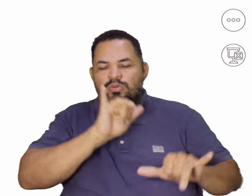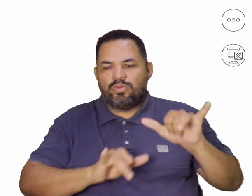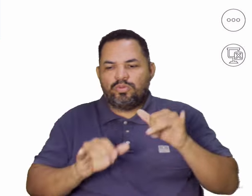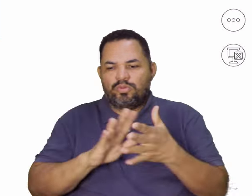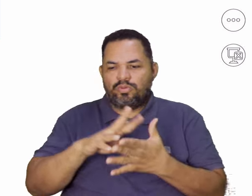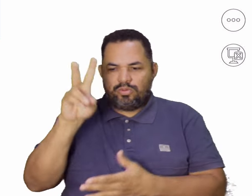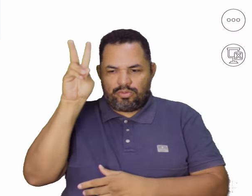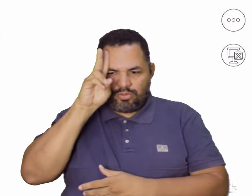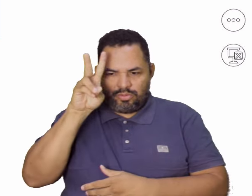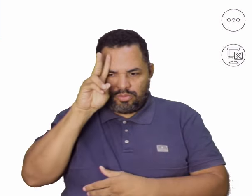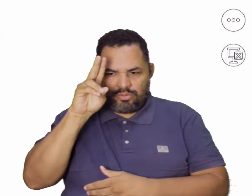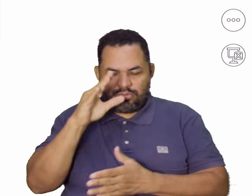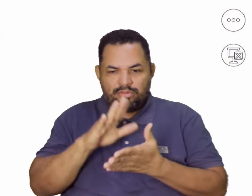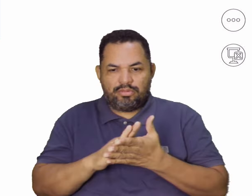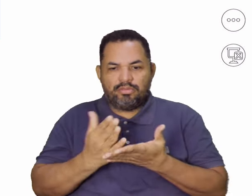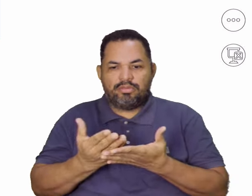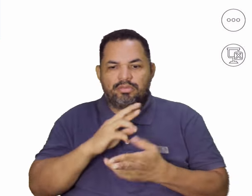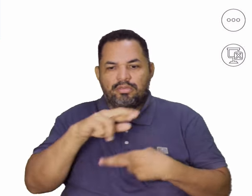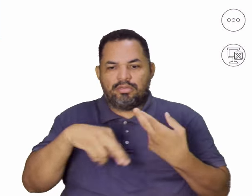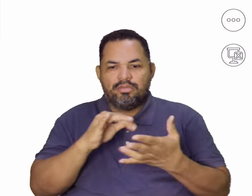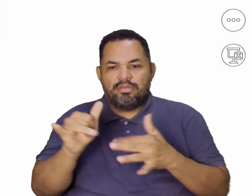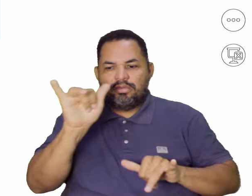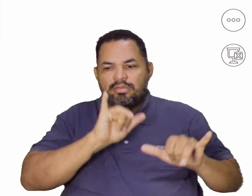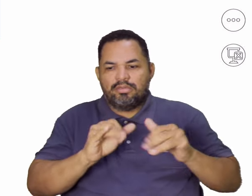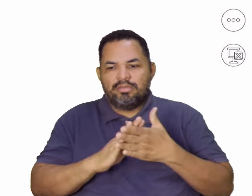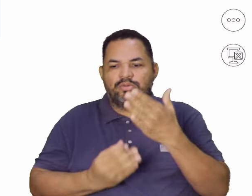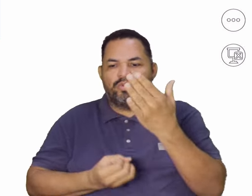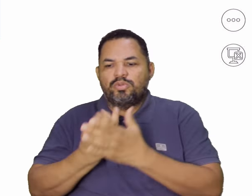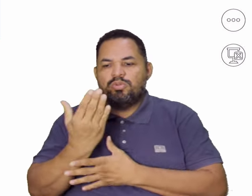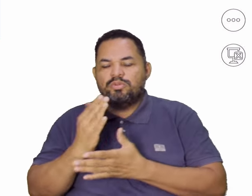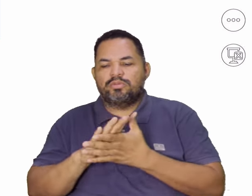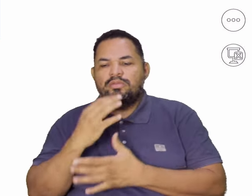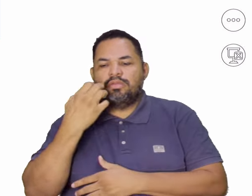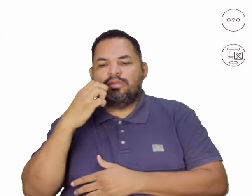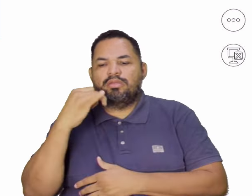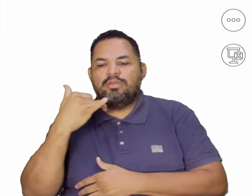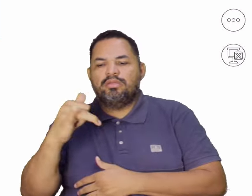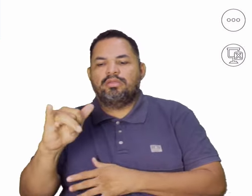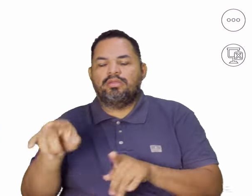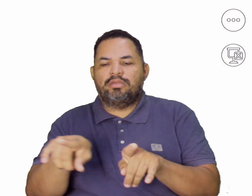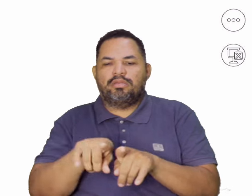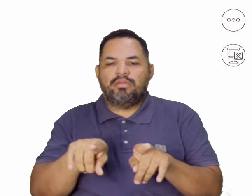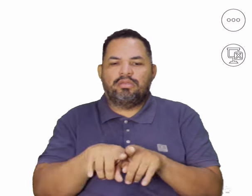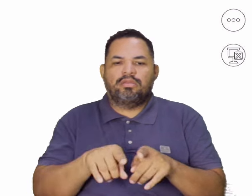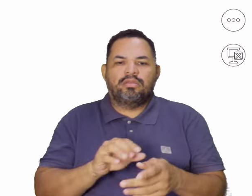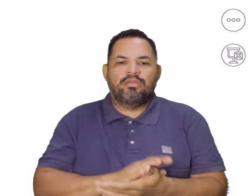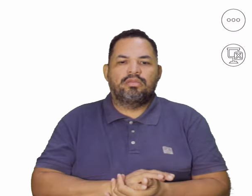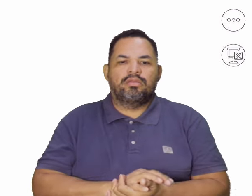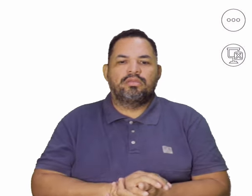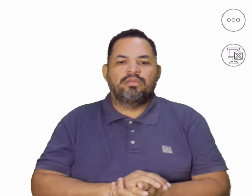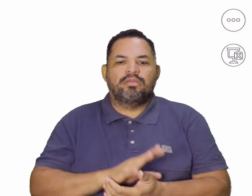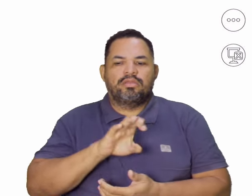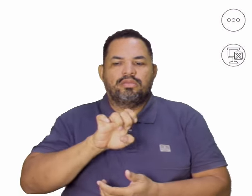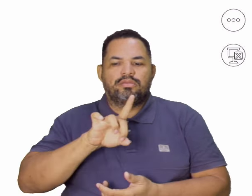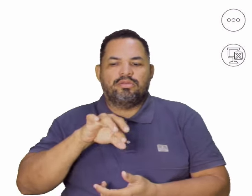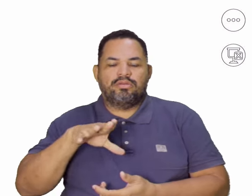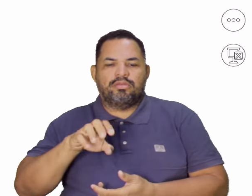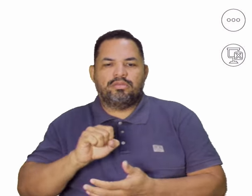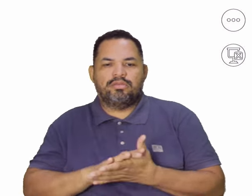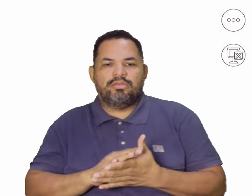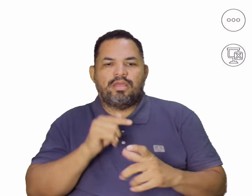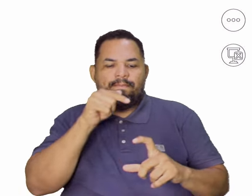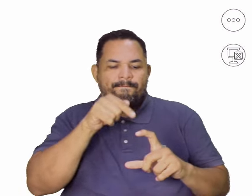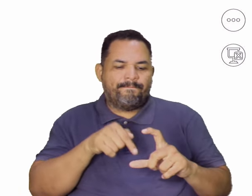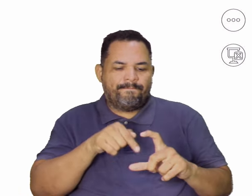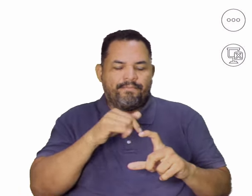lembrando reação química que produz corrente elétrica pilha corrente elétrica que produz reação química eletrólise na